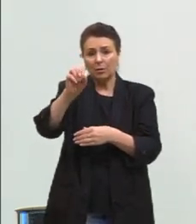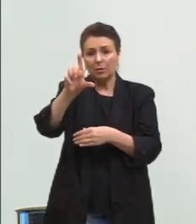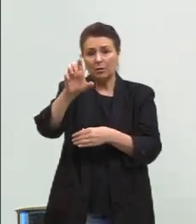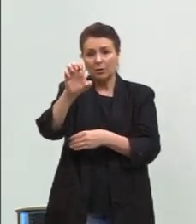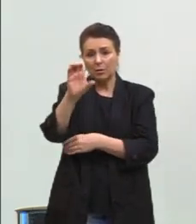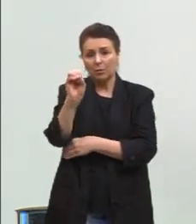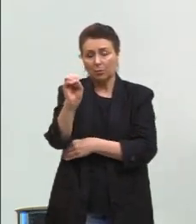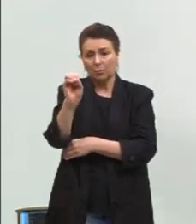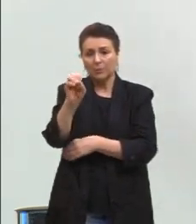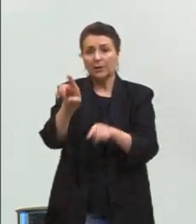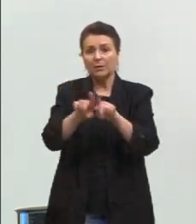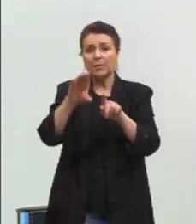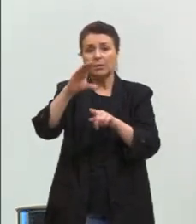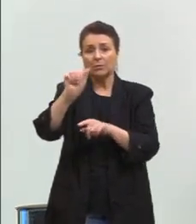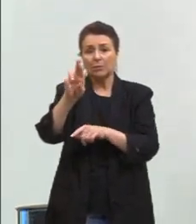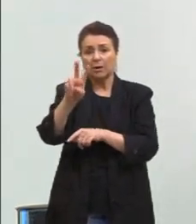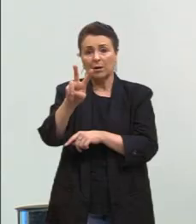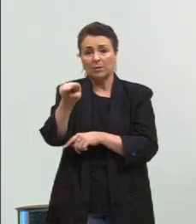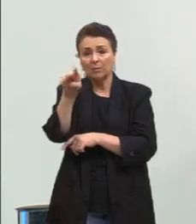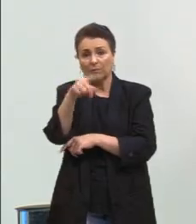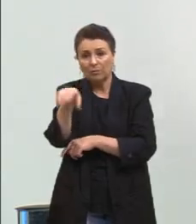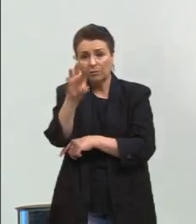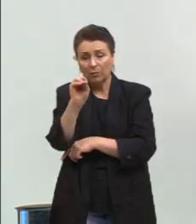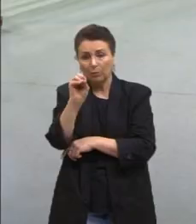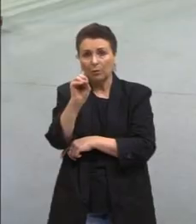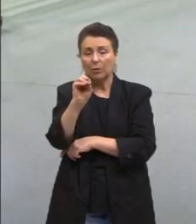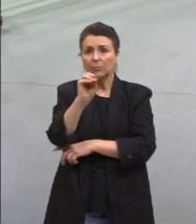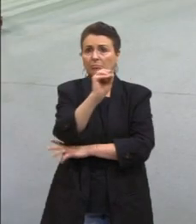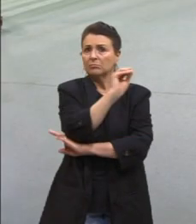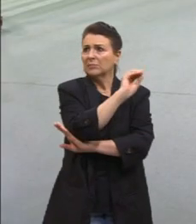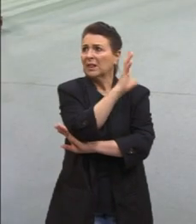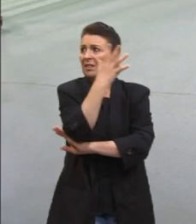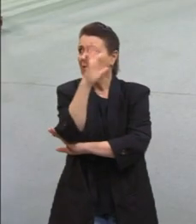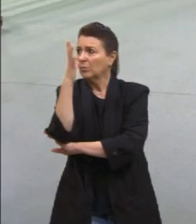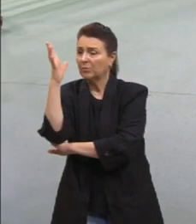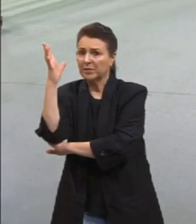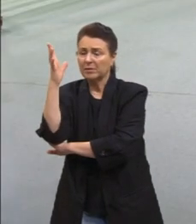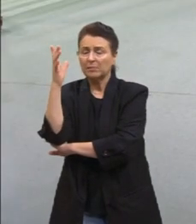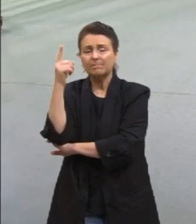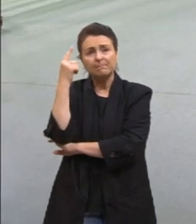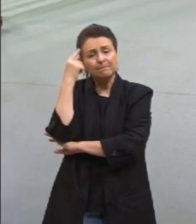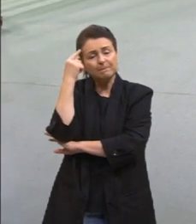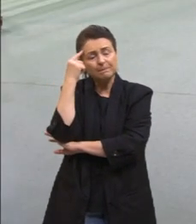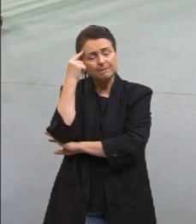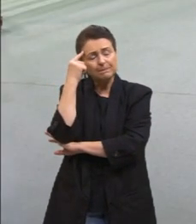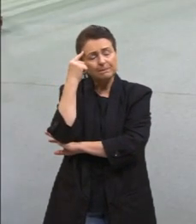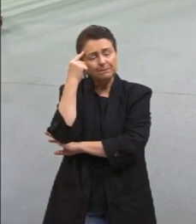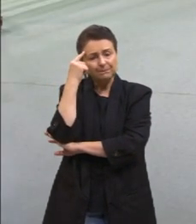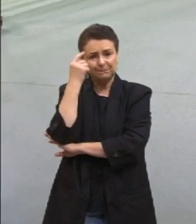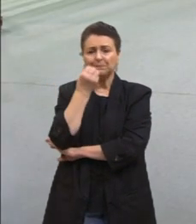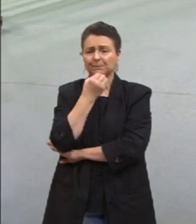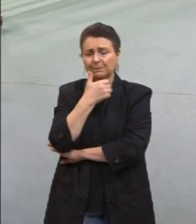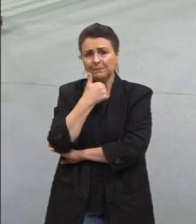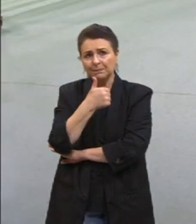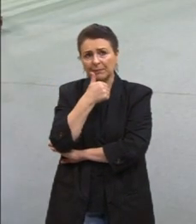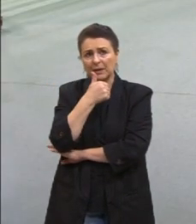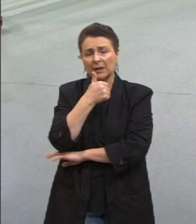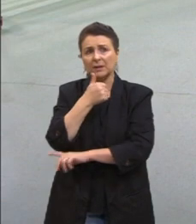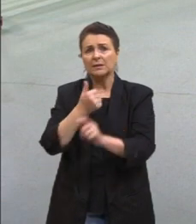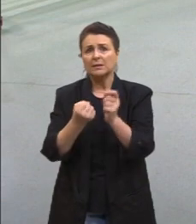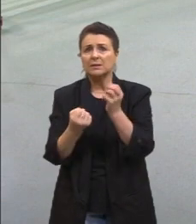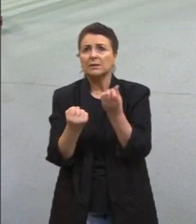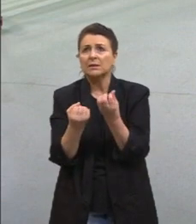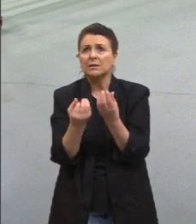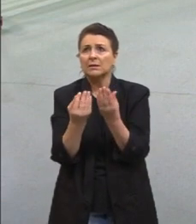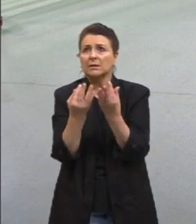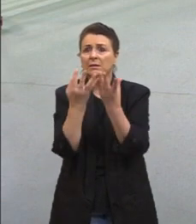aí que a natureza se a gente parar para pensar dentro dessas dessas desses gases né de